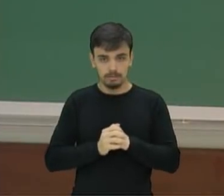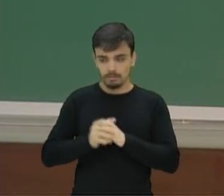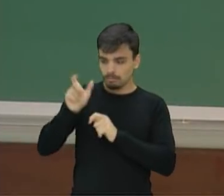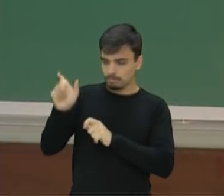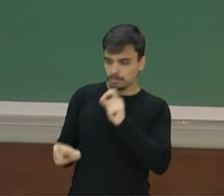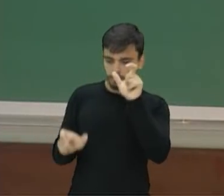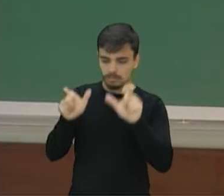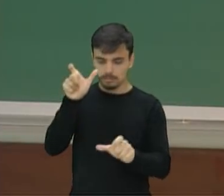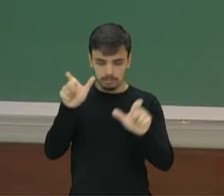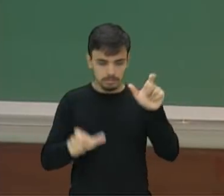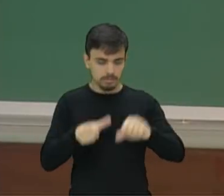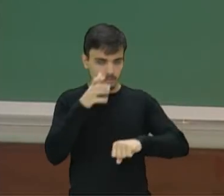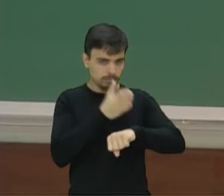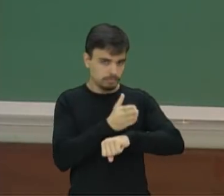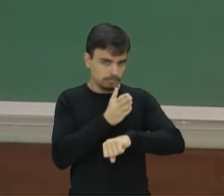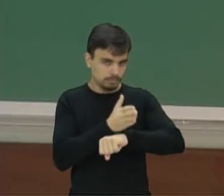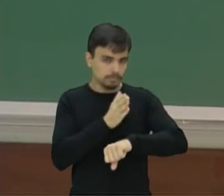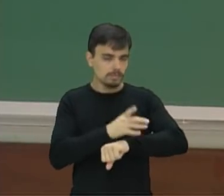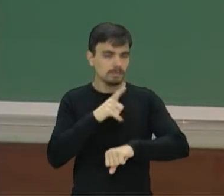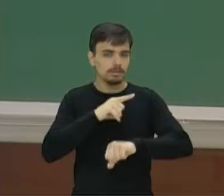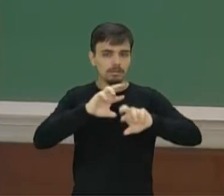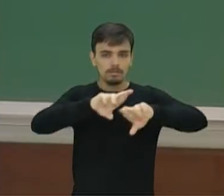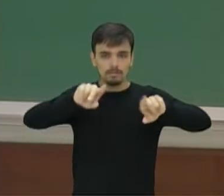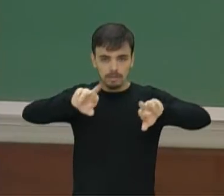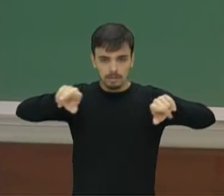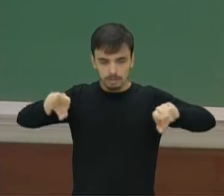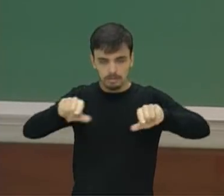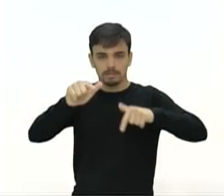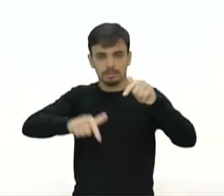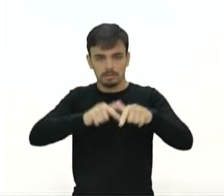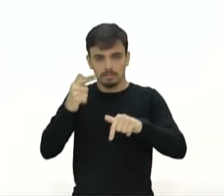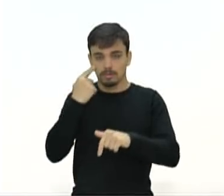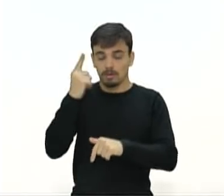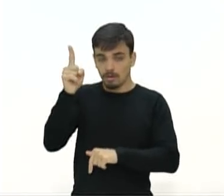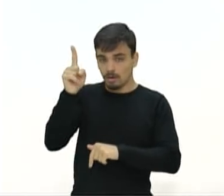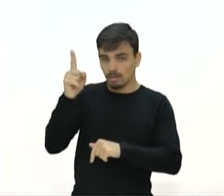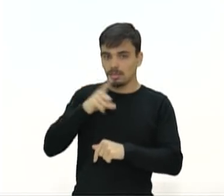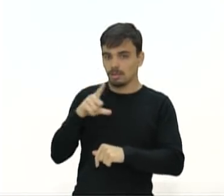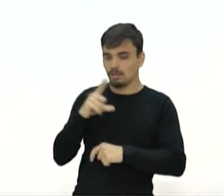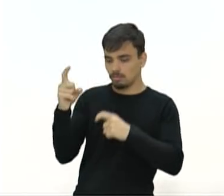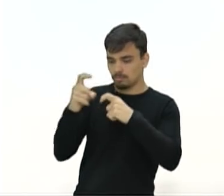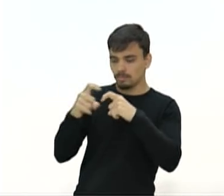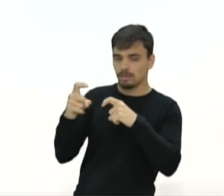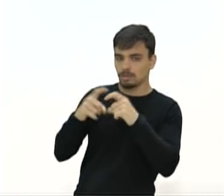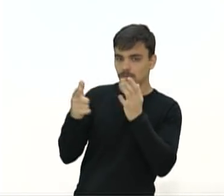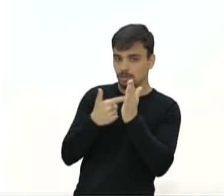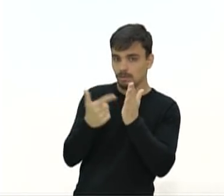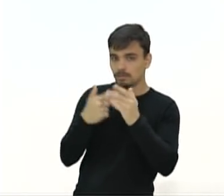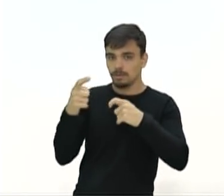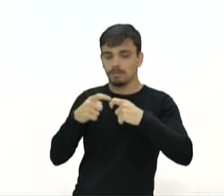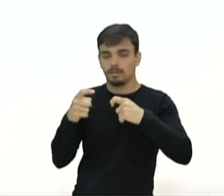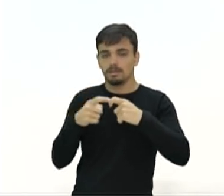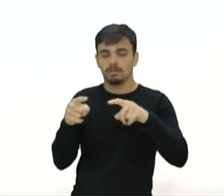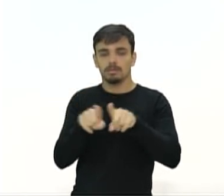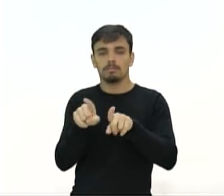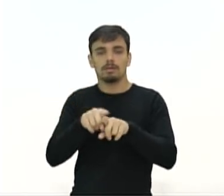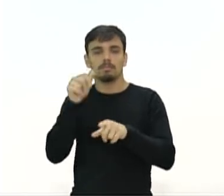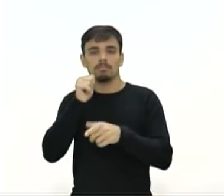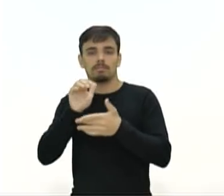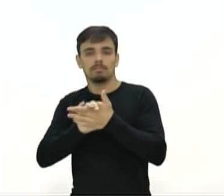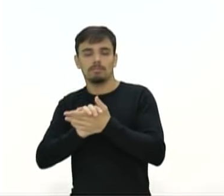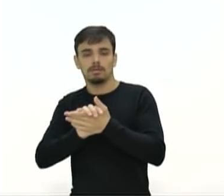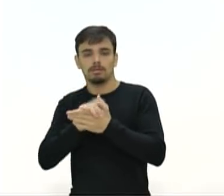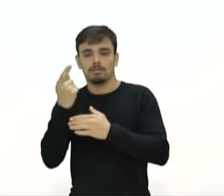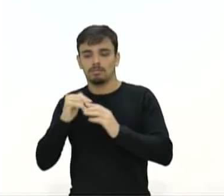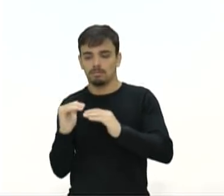moderna existem várias profissões. O livro do Machado, ele traz um médico, que é o Bacamarte, uma esposa de um